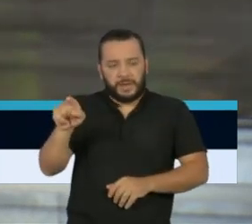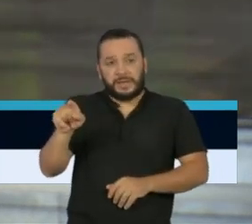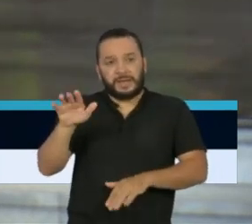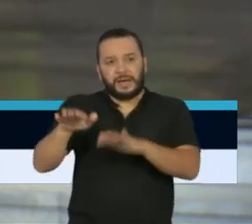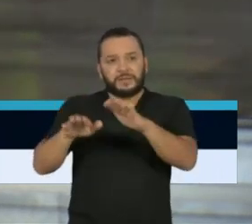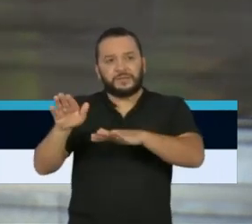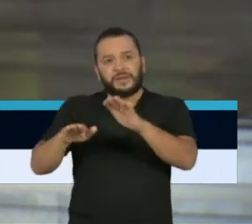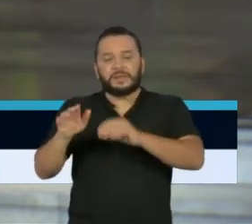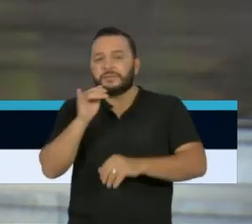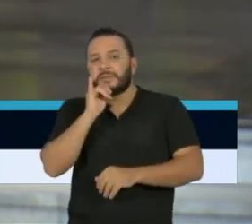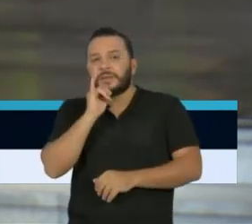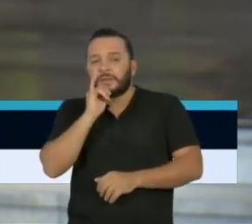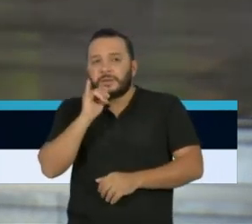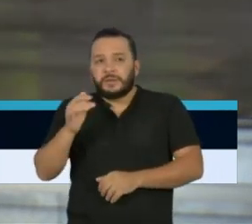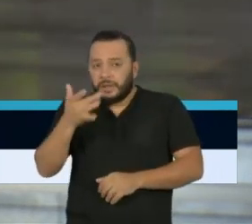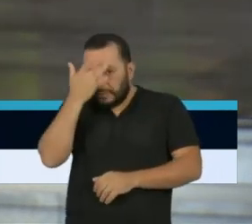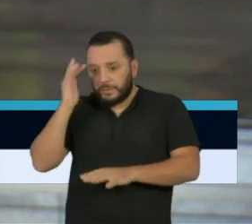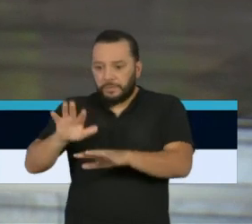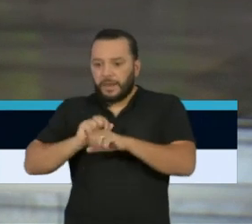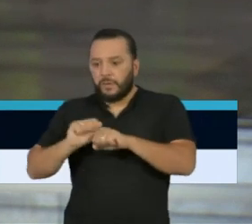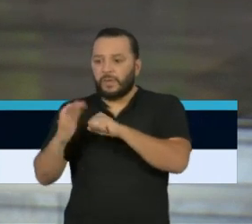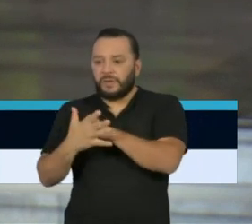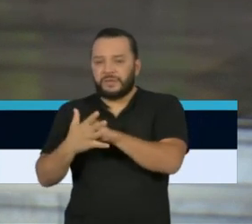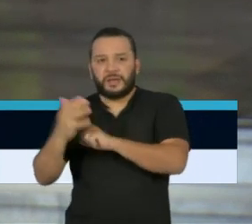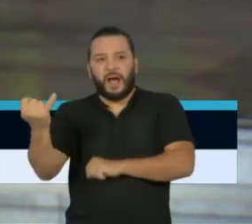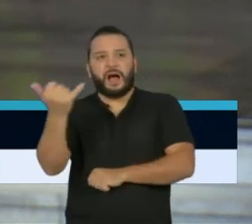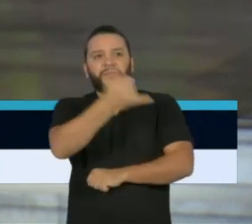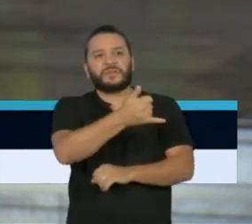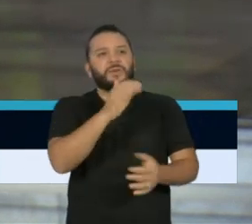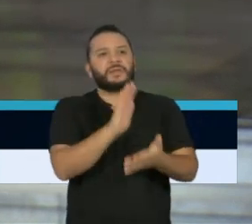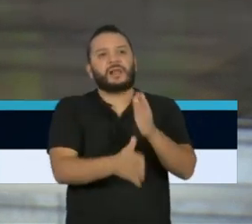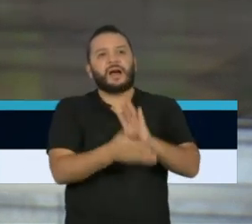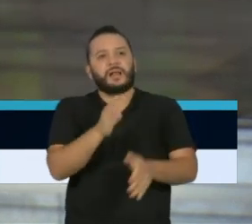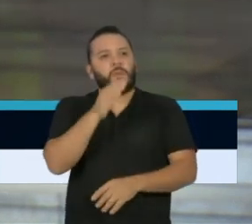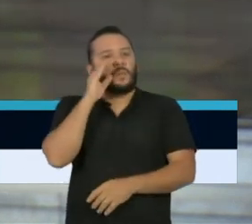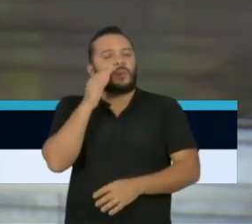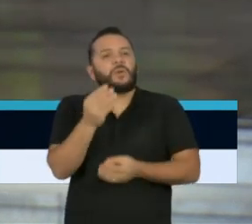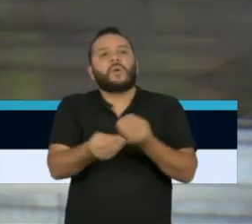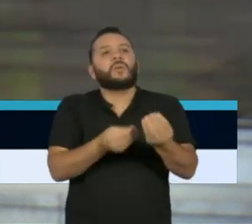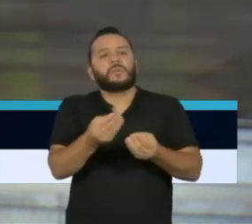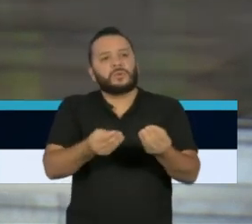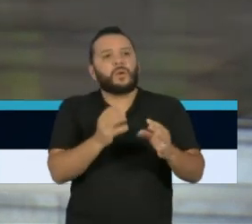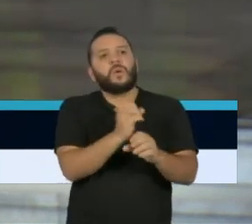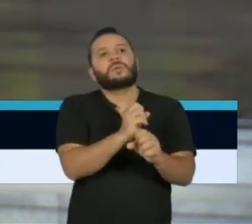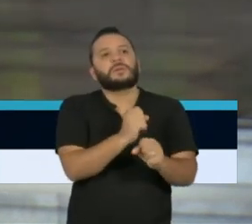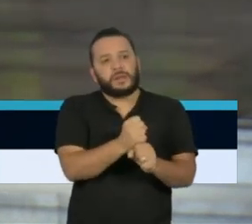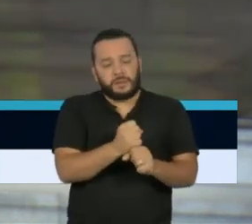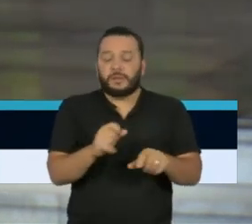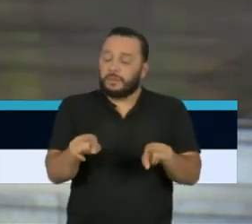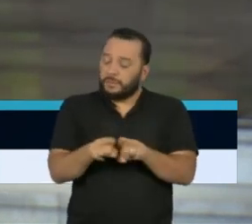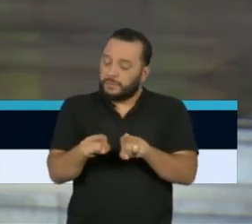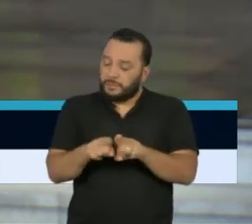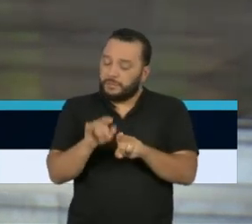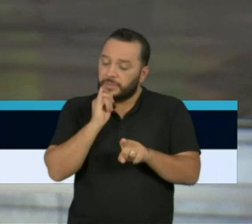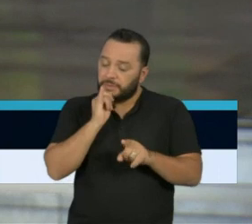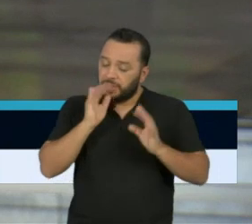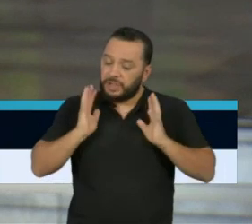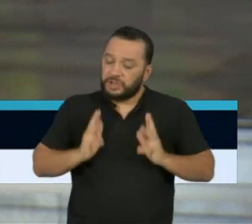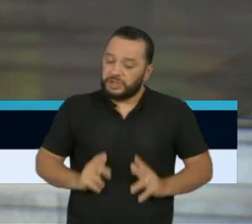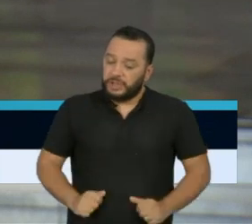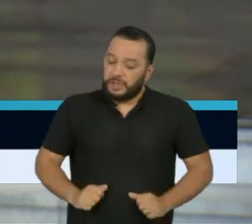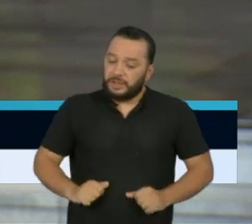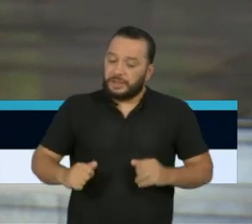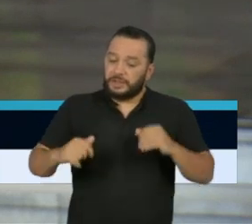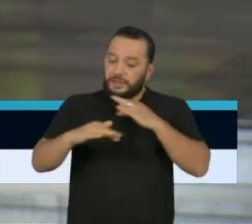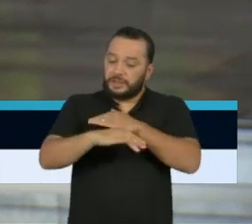casos nessas comunidades? Quando a gente fala em higiene, por exemplo, a gente está falando em higiene para o resto da cidade de São Paulo, mas para esses moradores é um pouco